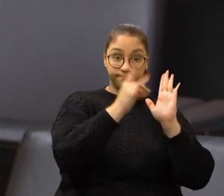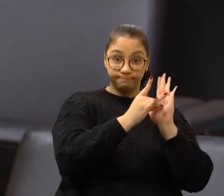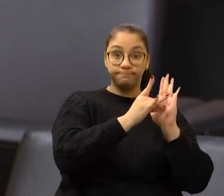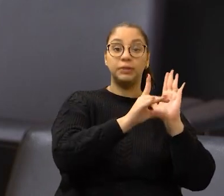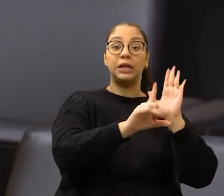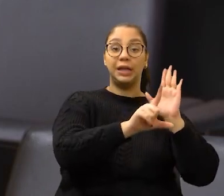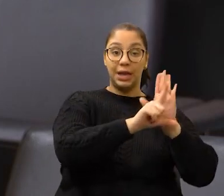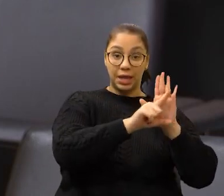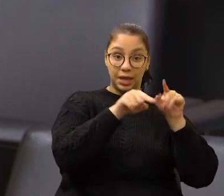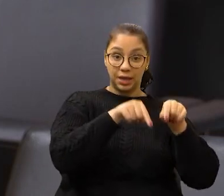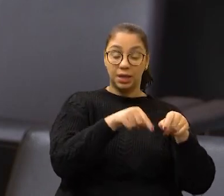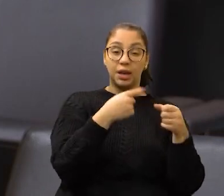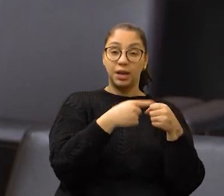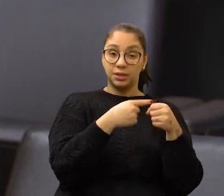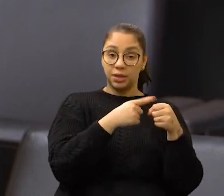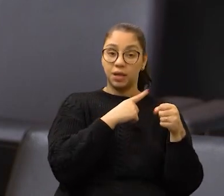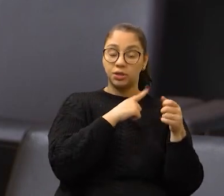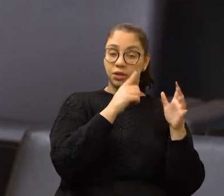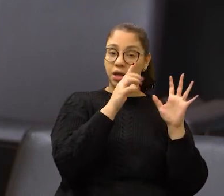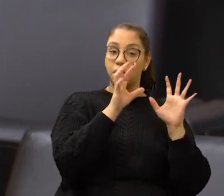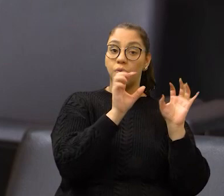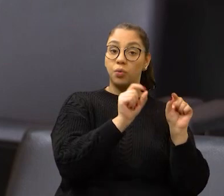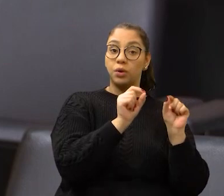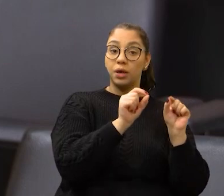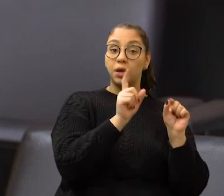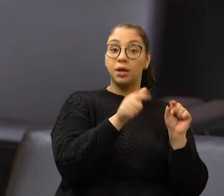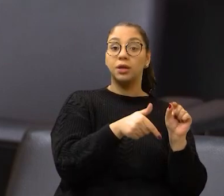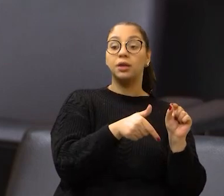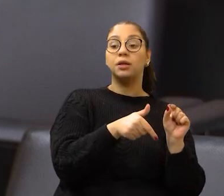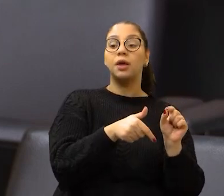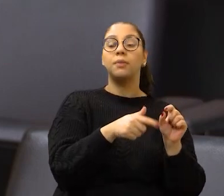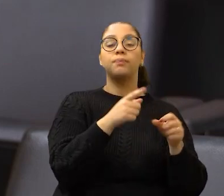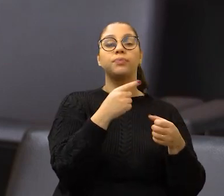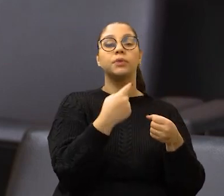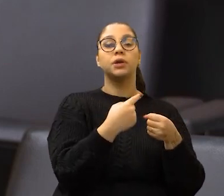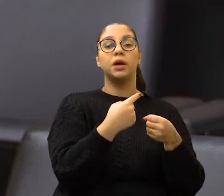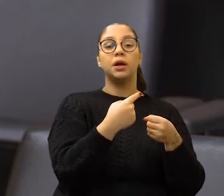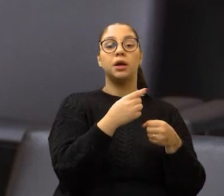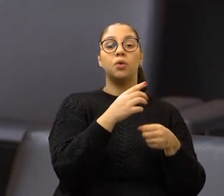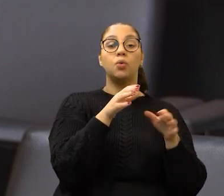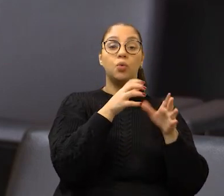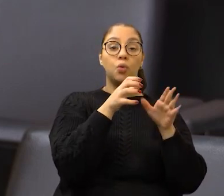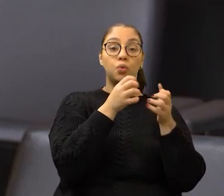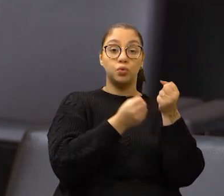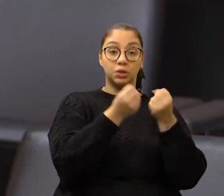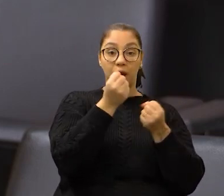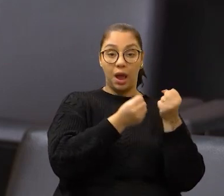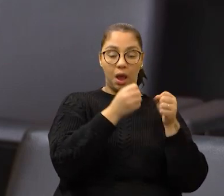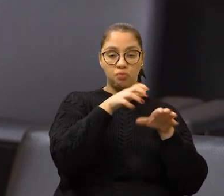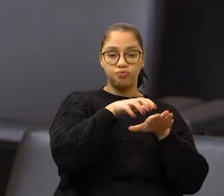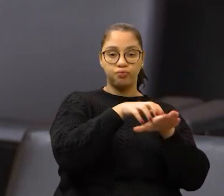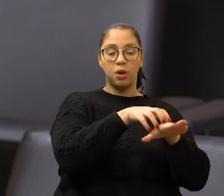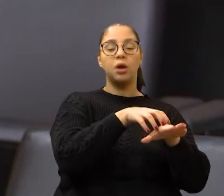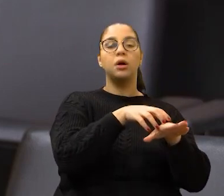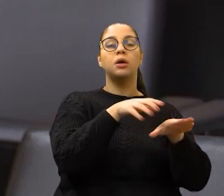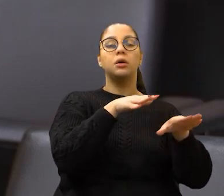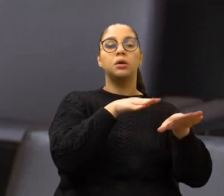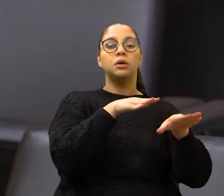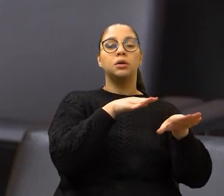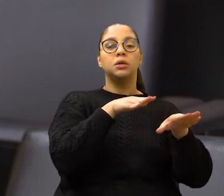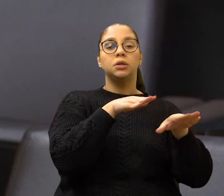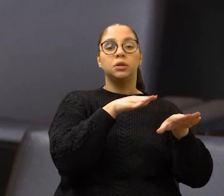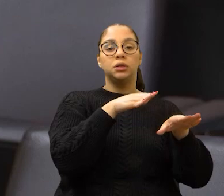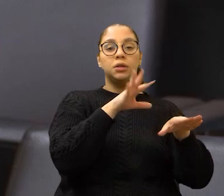virou lei, que já está sancionada na cidade, está sendo regulamentado para a blindagem dos carros da Guarda Municipal. Então, os